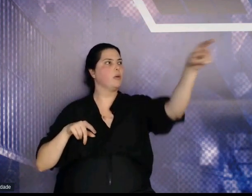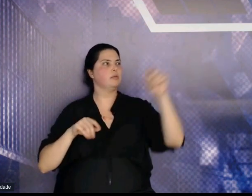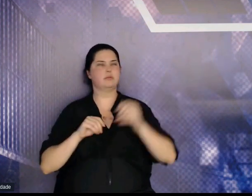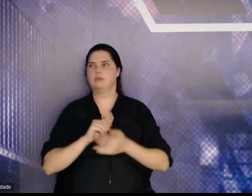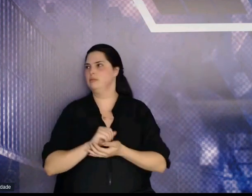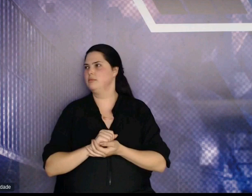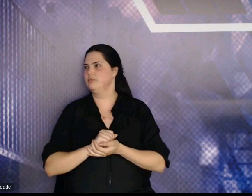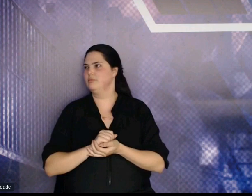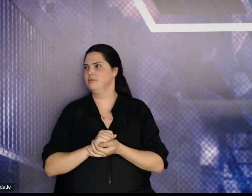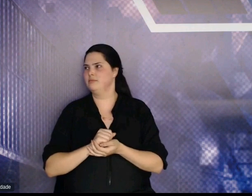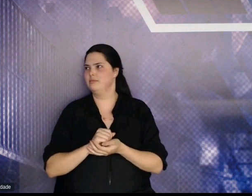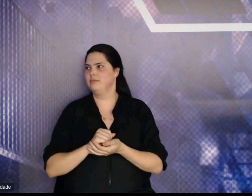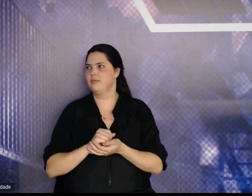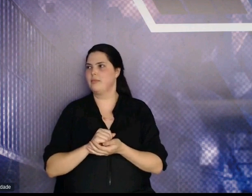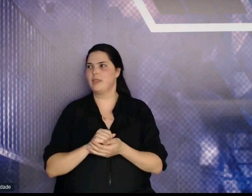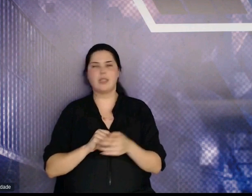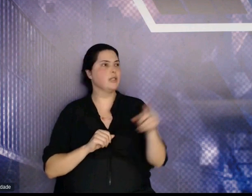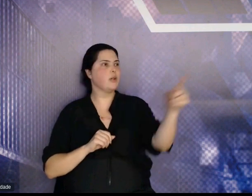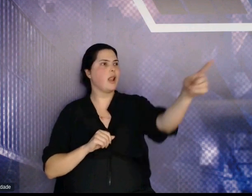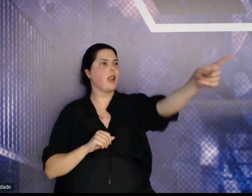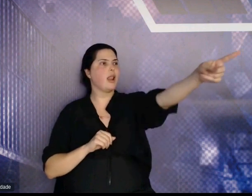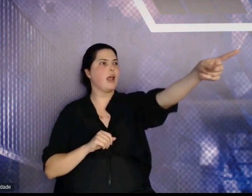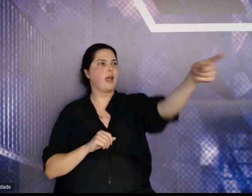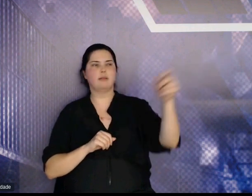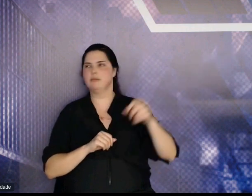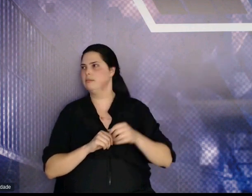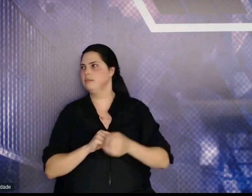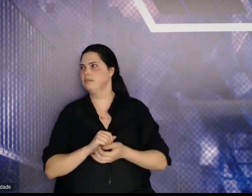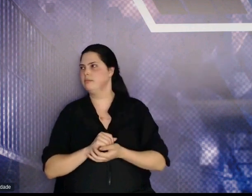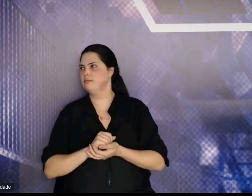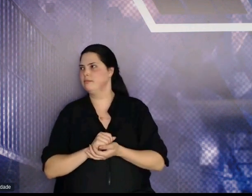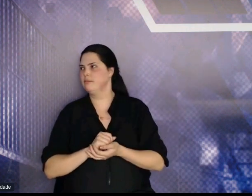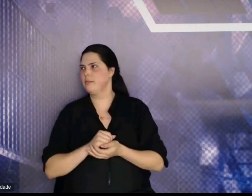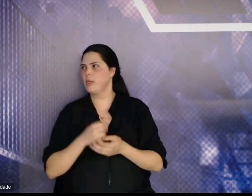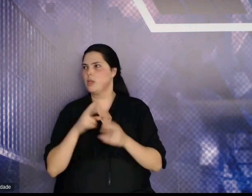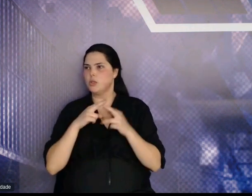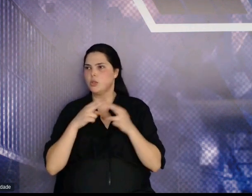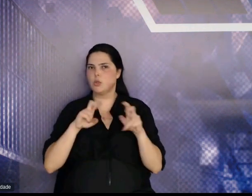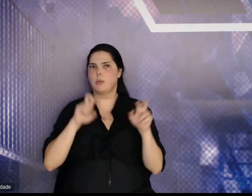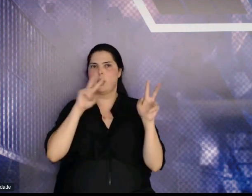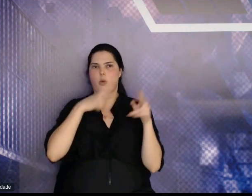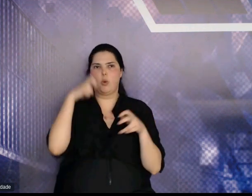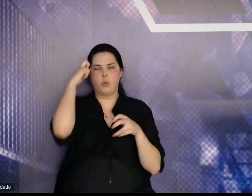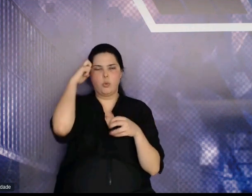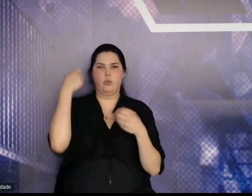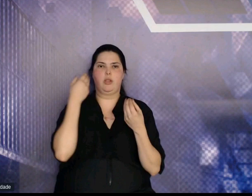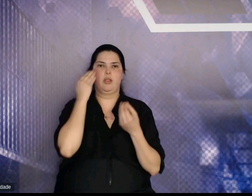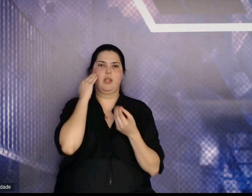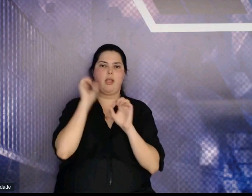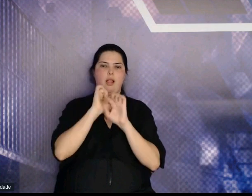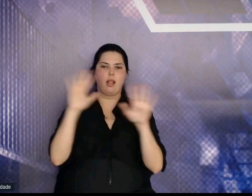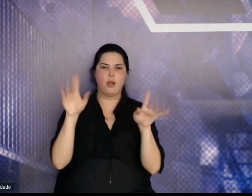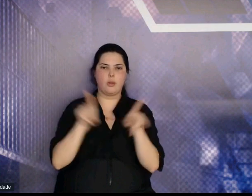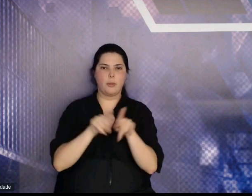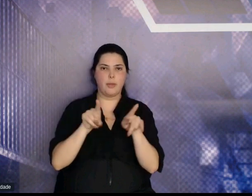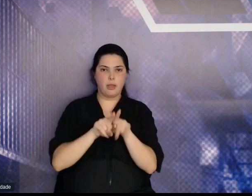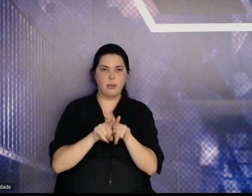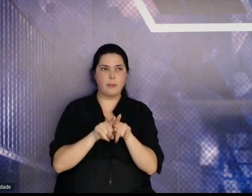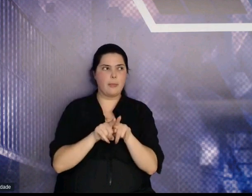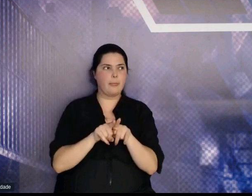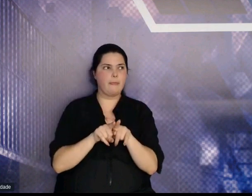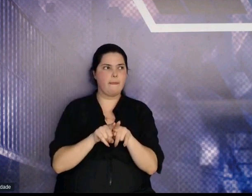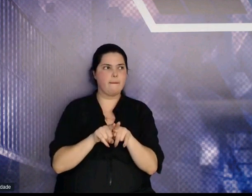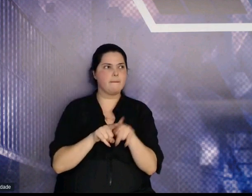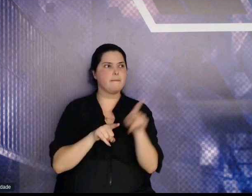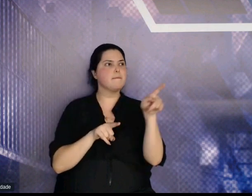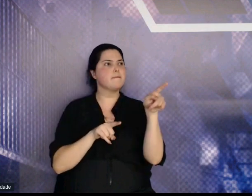que é um pontapé inicial para a gente começar a questão do aculturamento. Exatamente, né? Trazendo